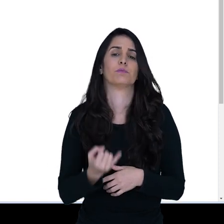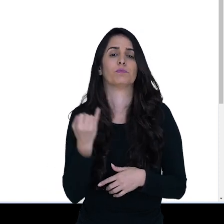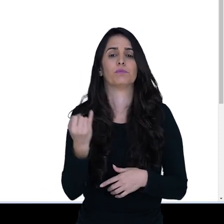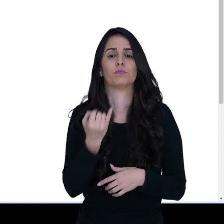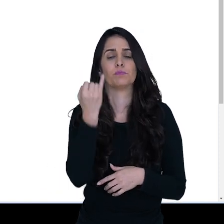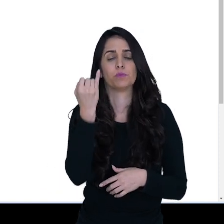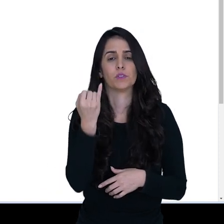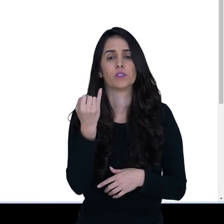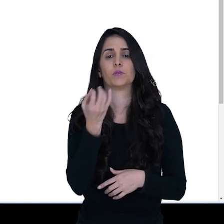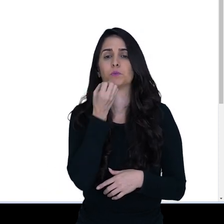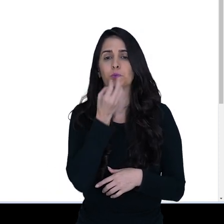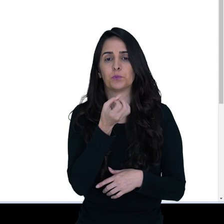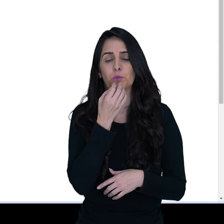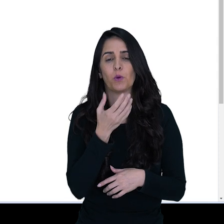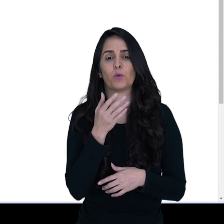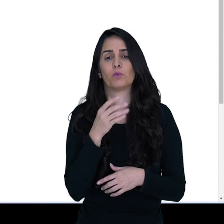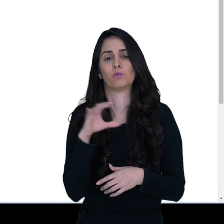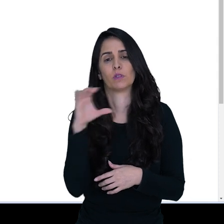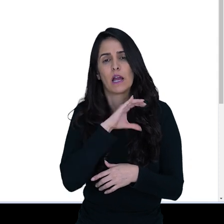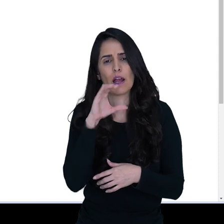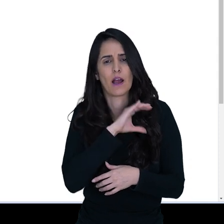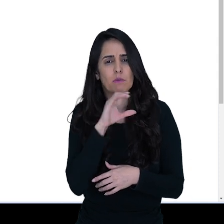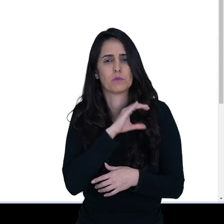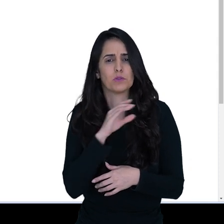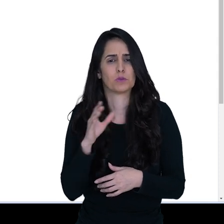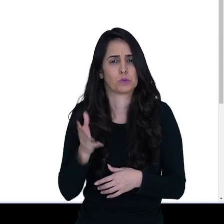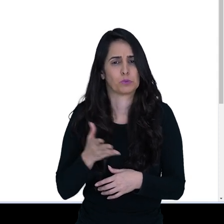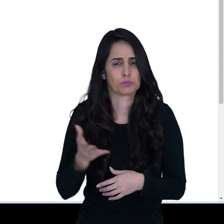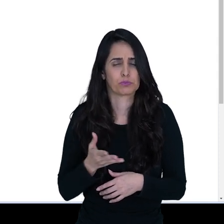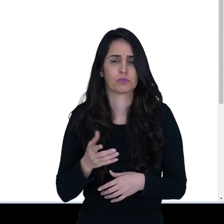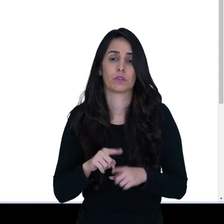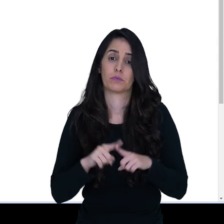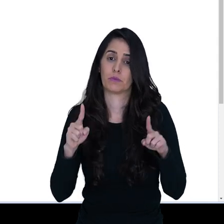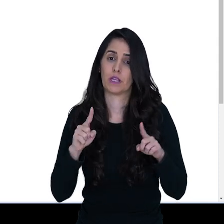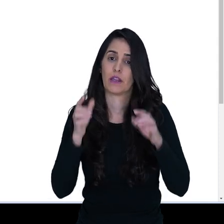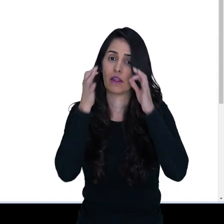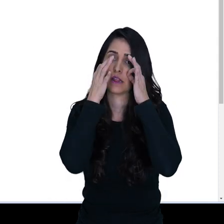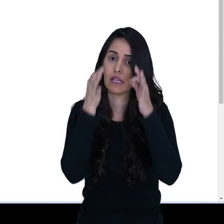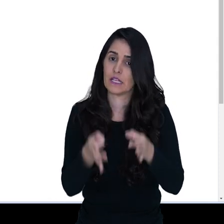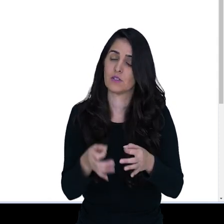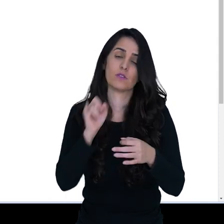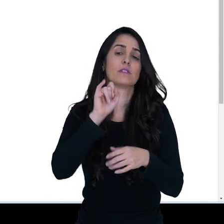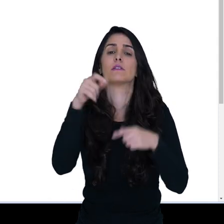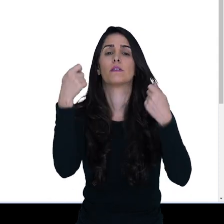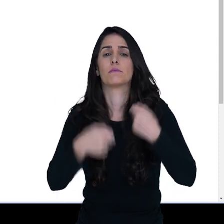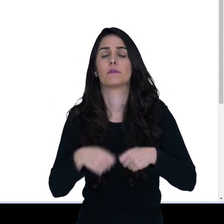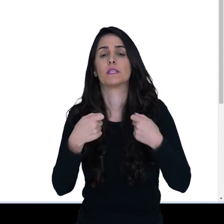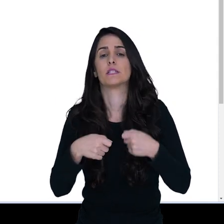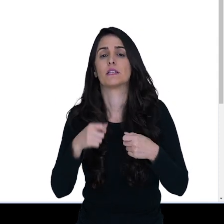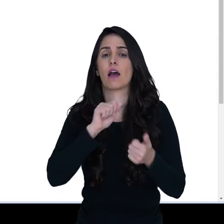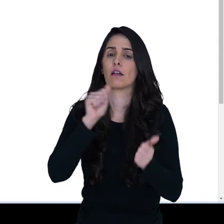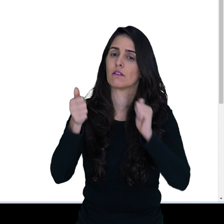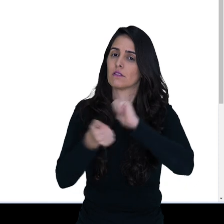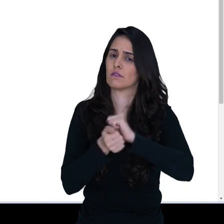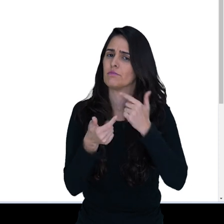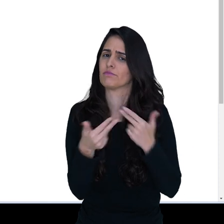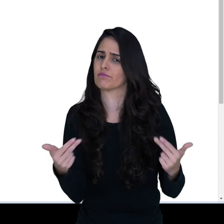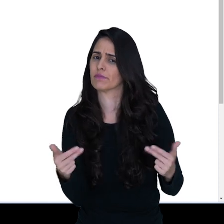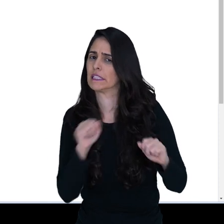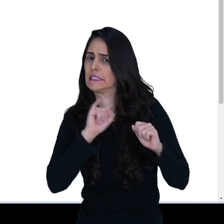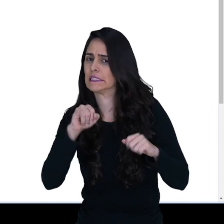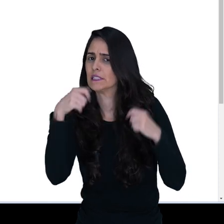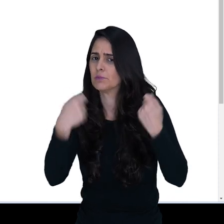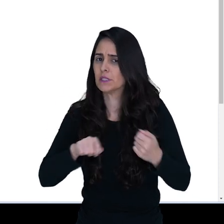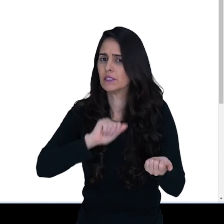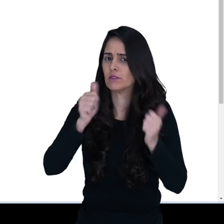importante muito útil agiliza porém temos que ficar atentos se não é preciso fazer alguma adaptação